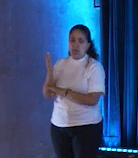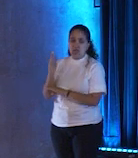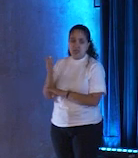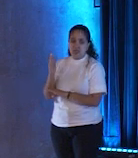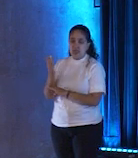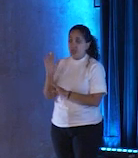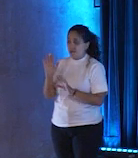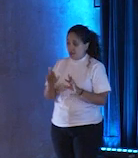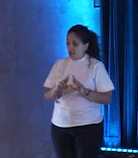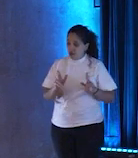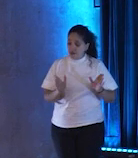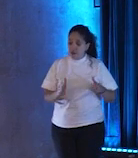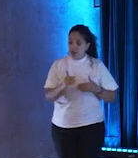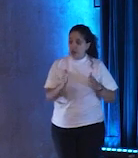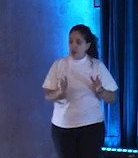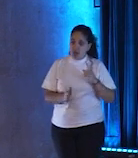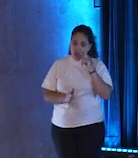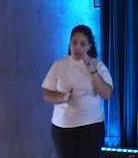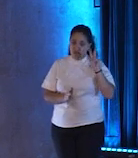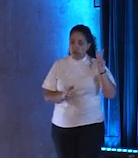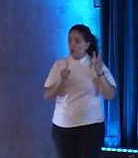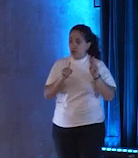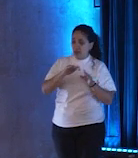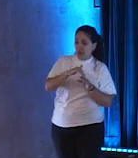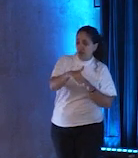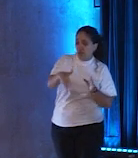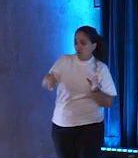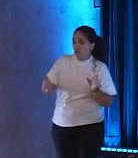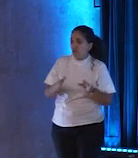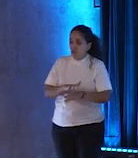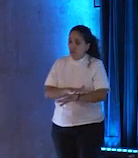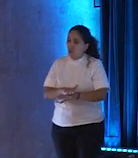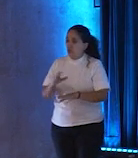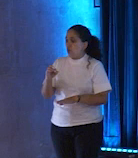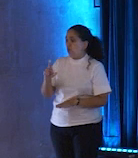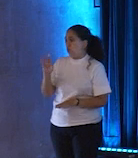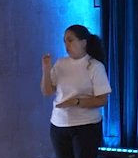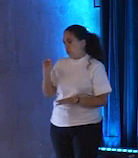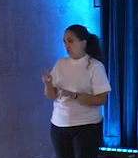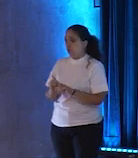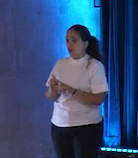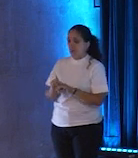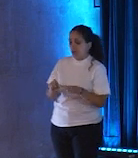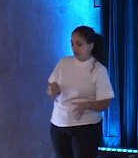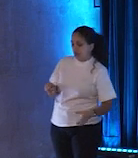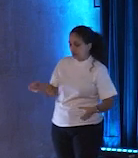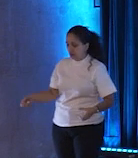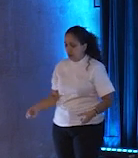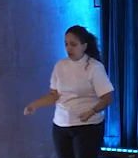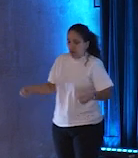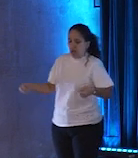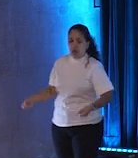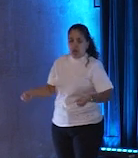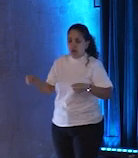mas diferente das caixas que nós vimos, ela é revestida de couro. Apresenta também as alças nas laterais